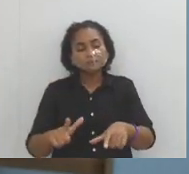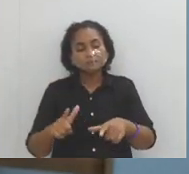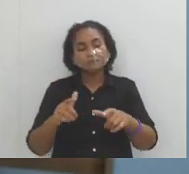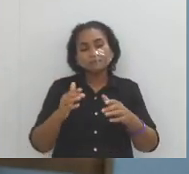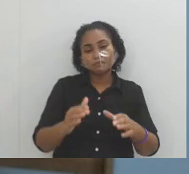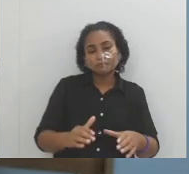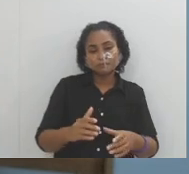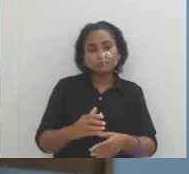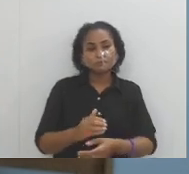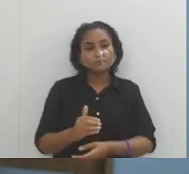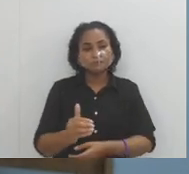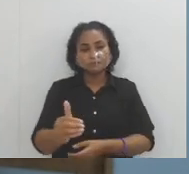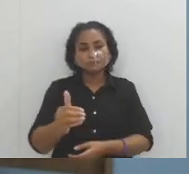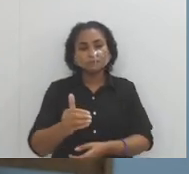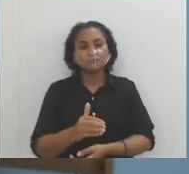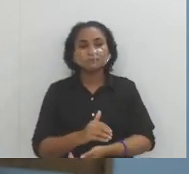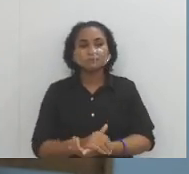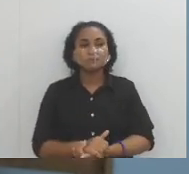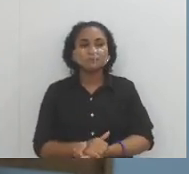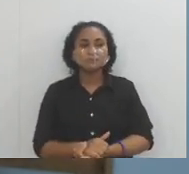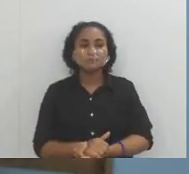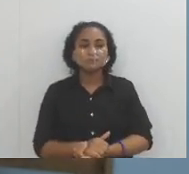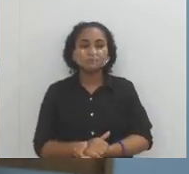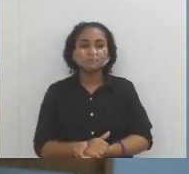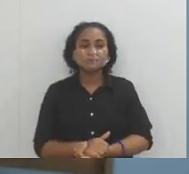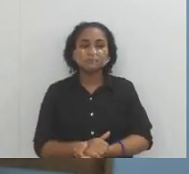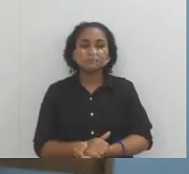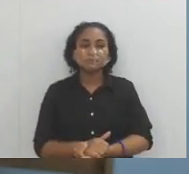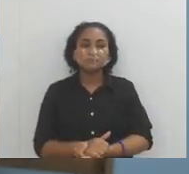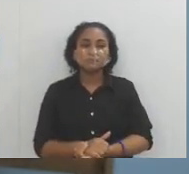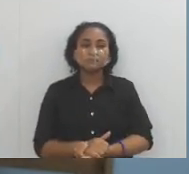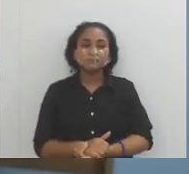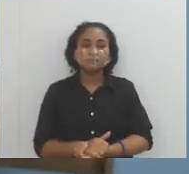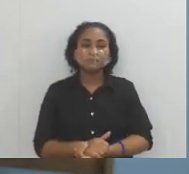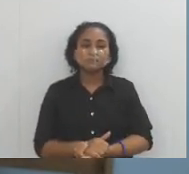modo, tá bom? Pois bem, vamos adiante.